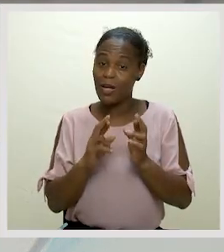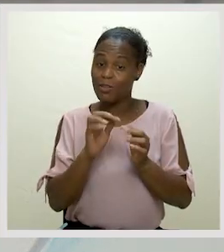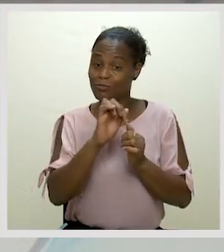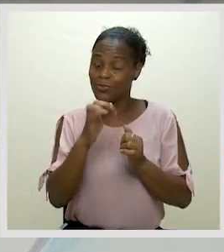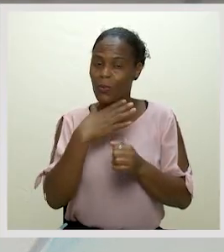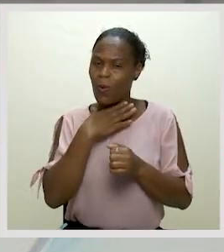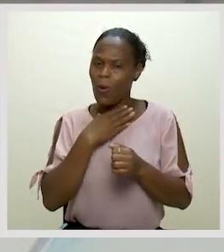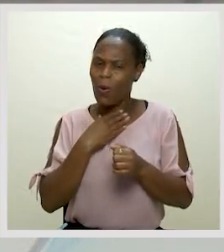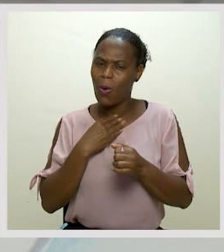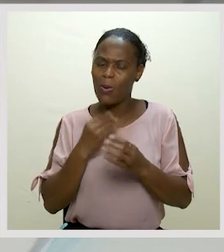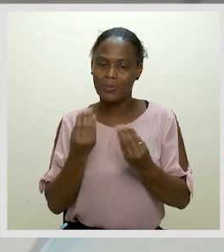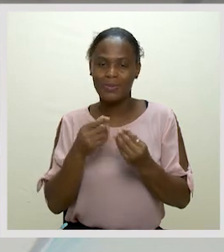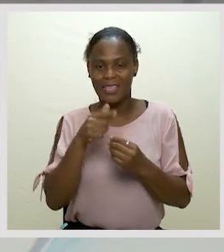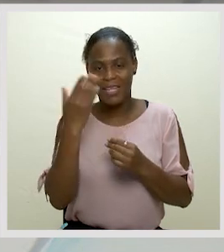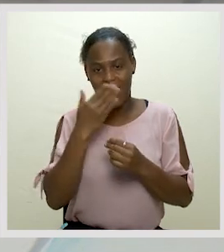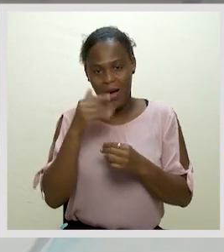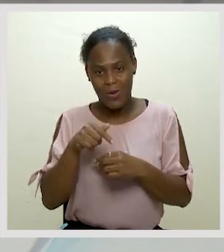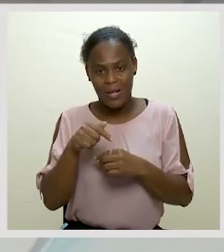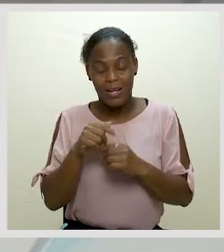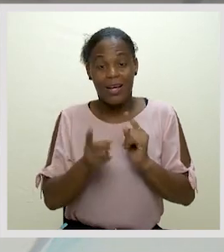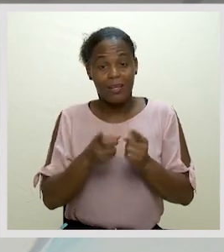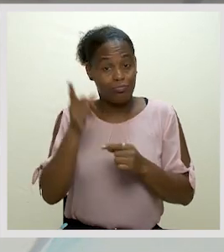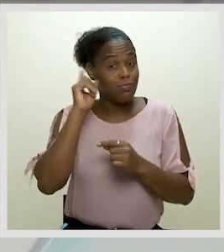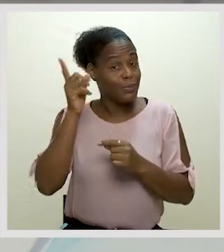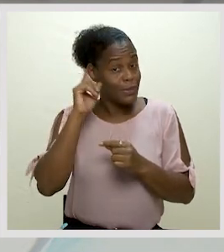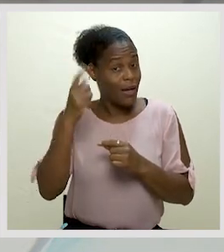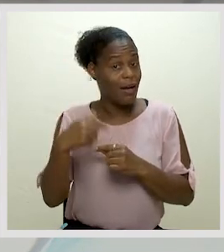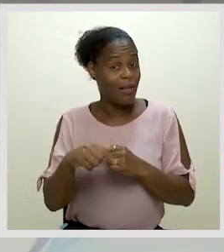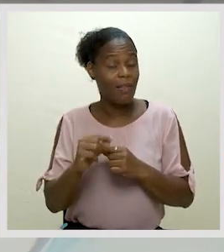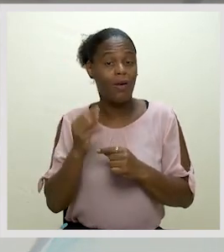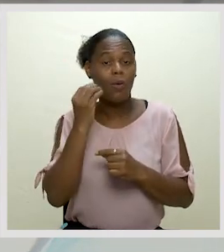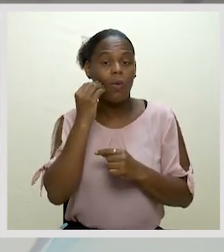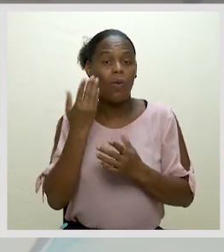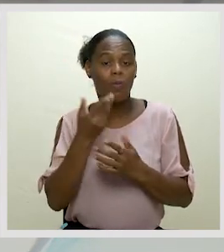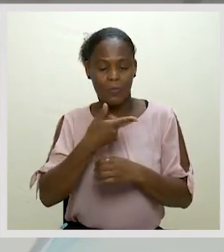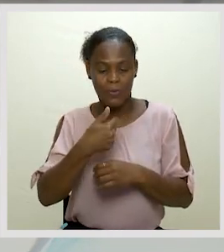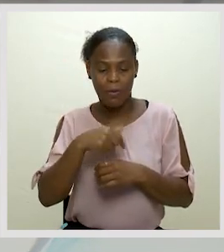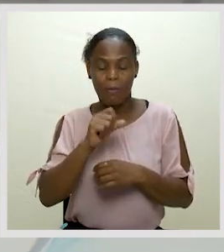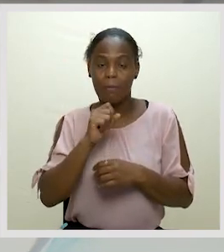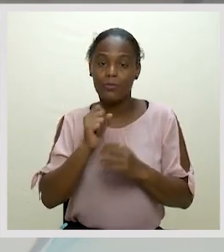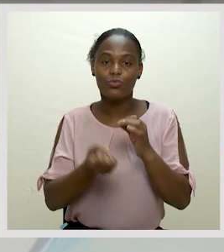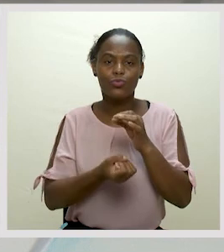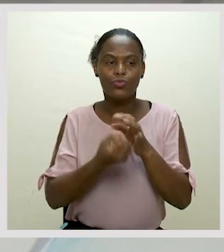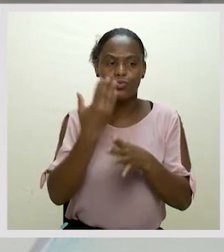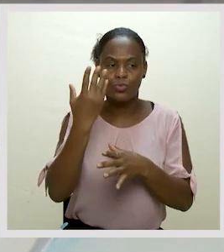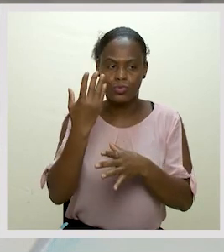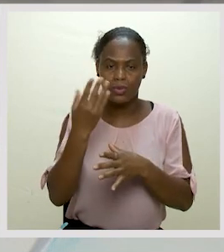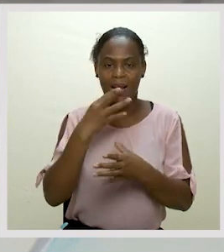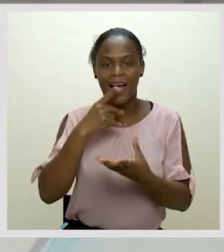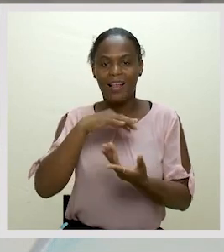Espero que gostaste muito dessa lição, que é fundamental. Como é que nós